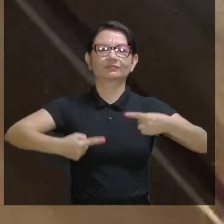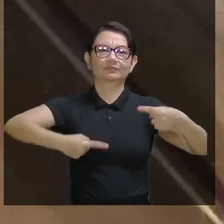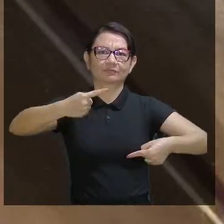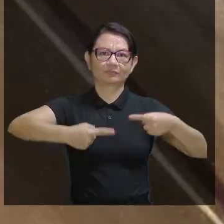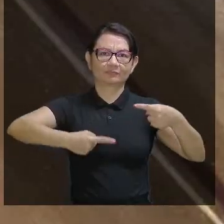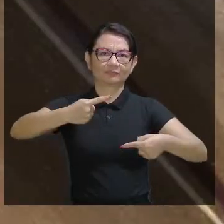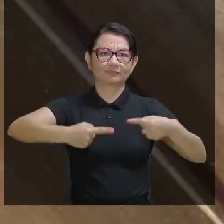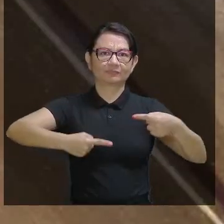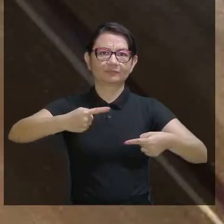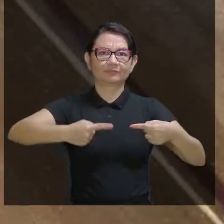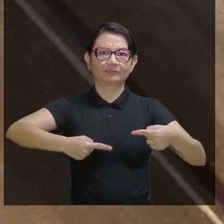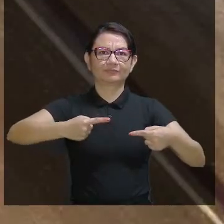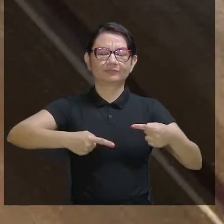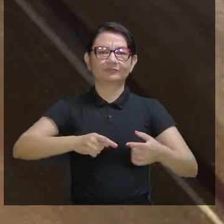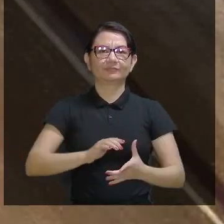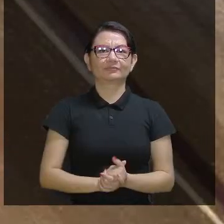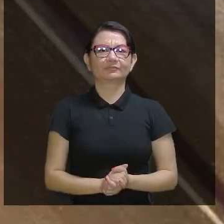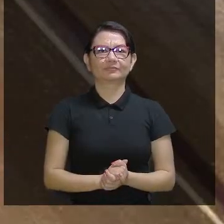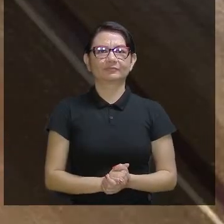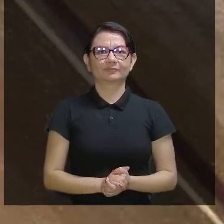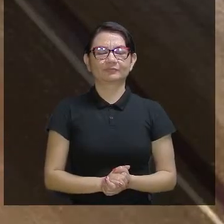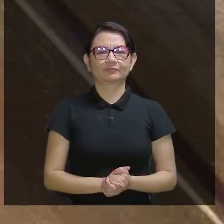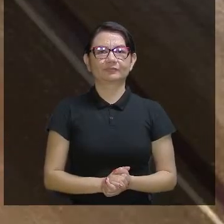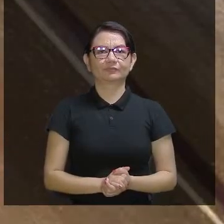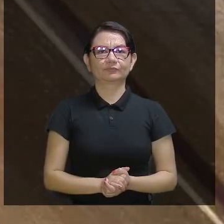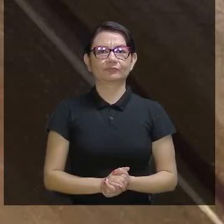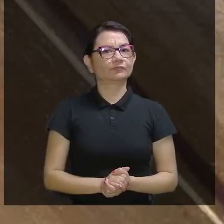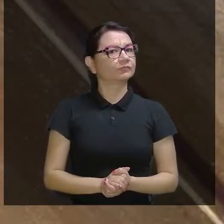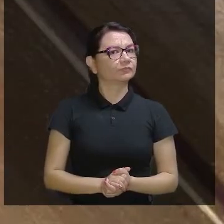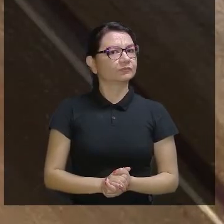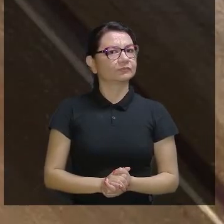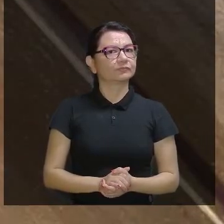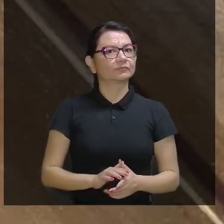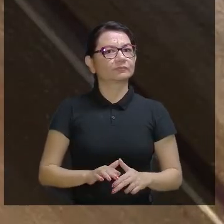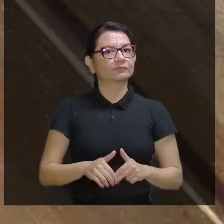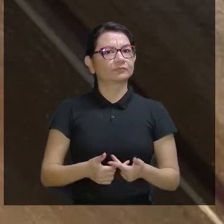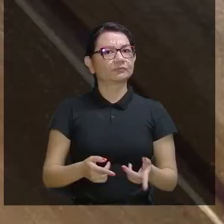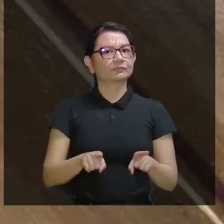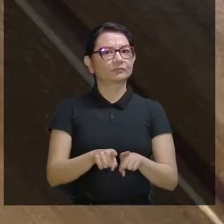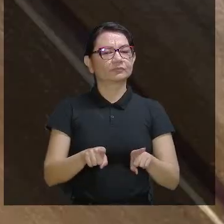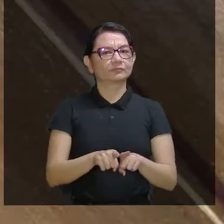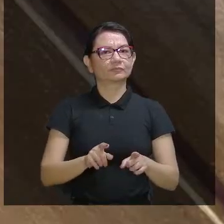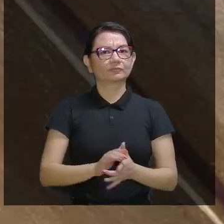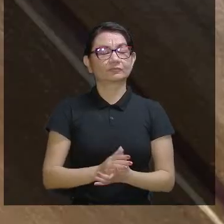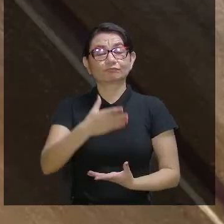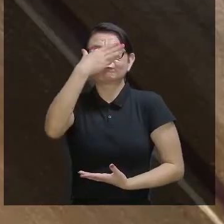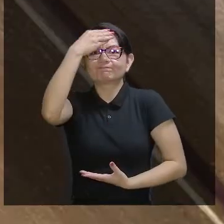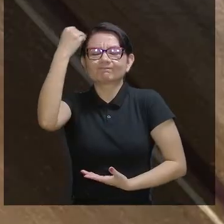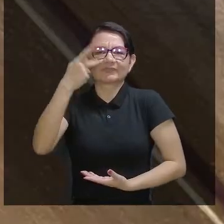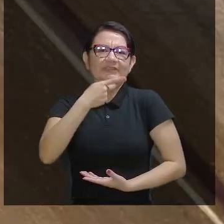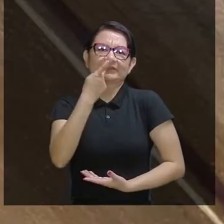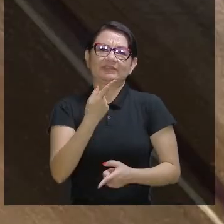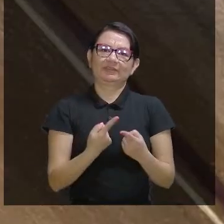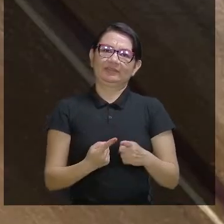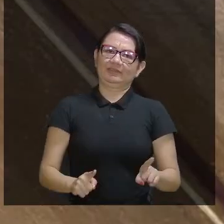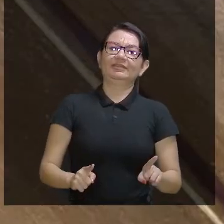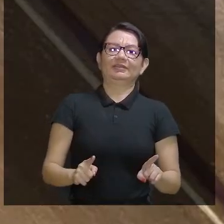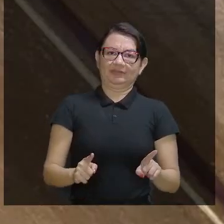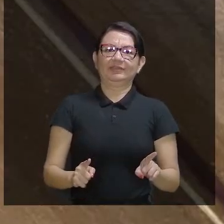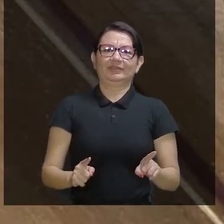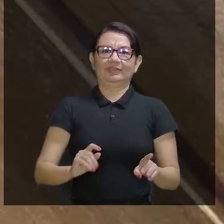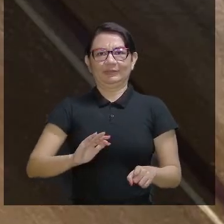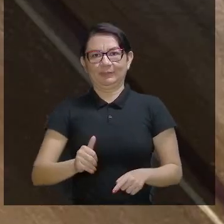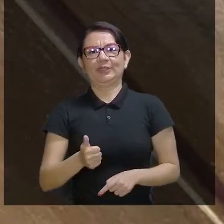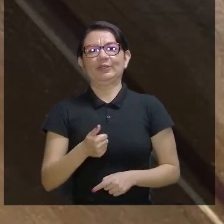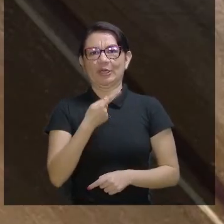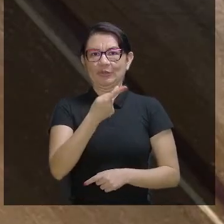aí, capitaneada pelo CNJ. Peço desculpas a Vossa Excelência por retomar a palavra, mas é porque eu esqueci e eu achei melhor retomar e